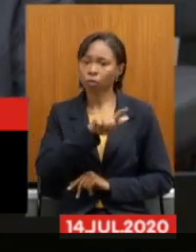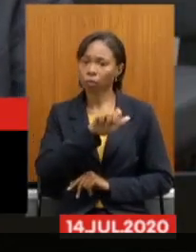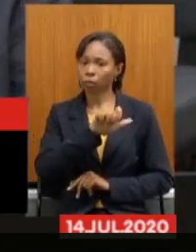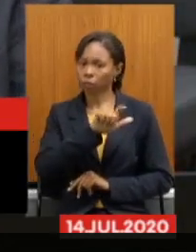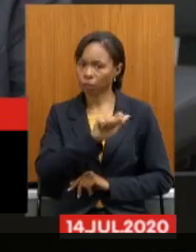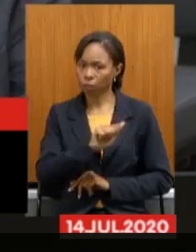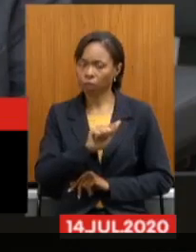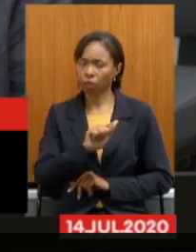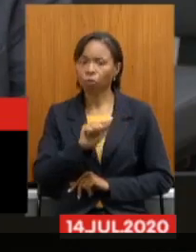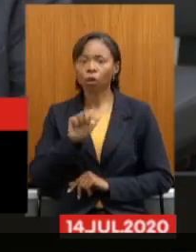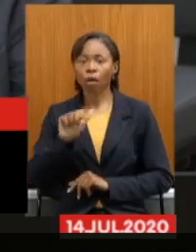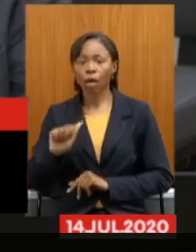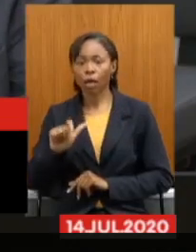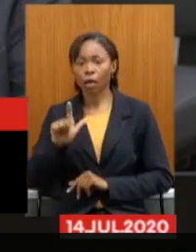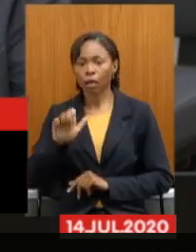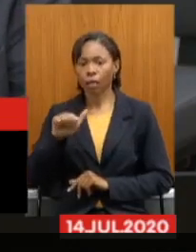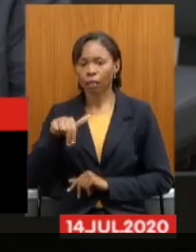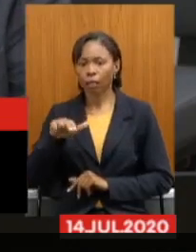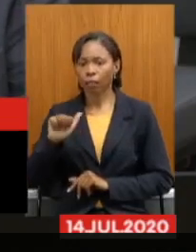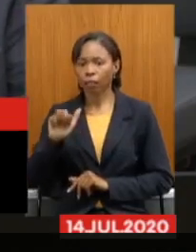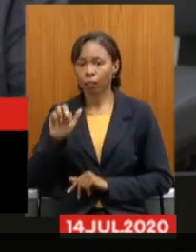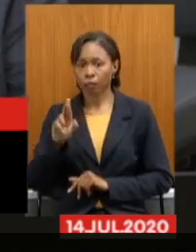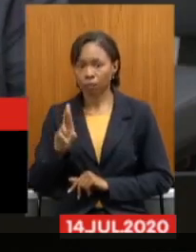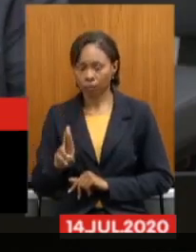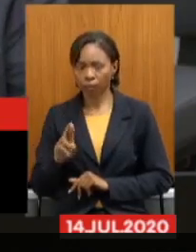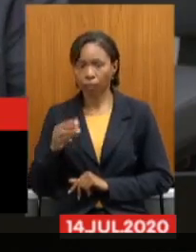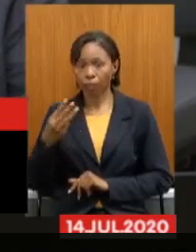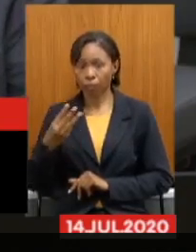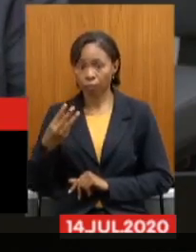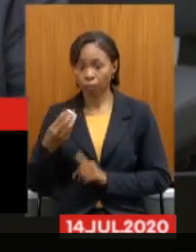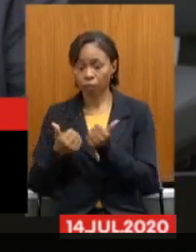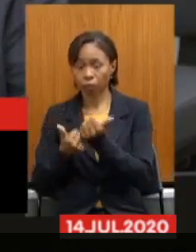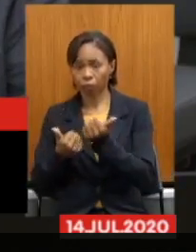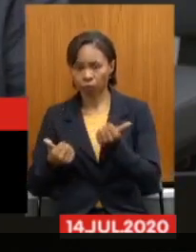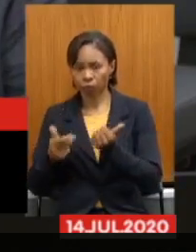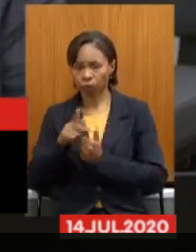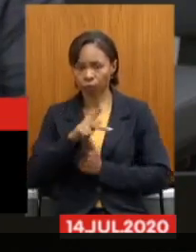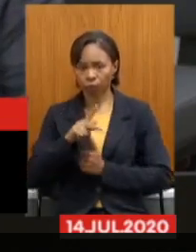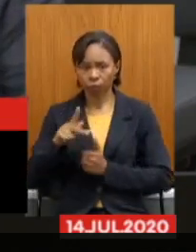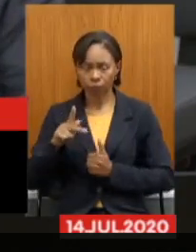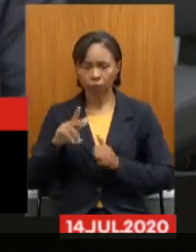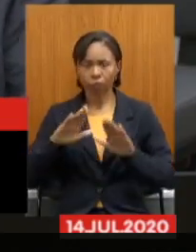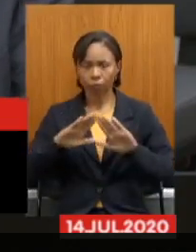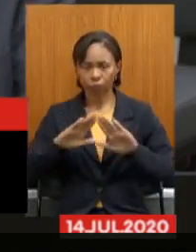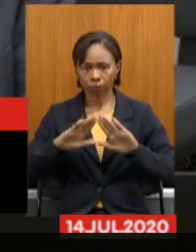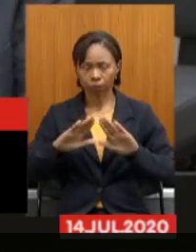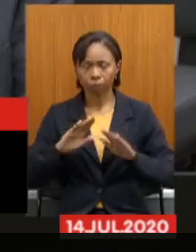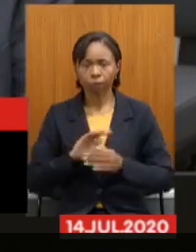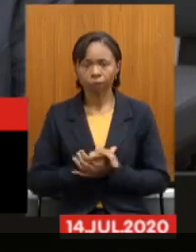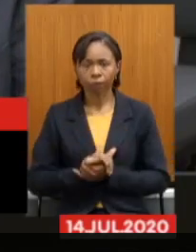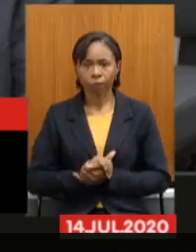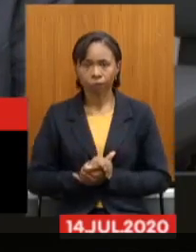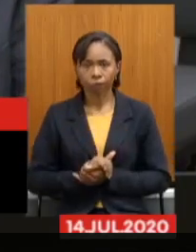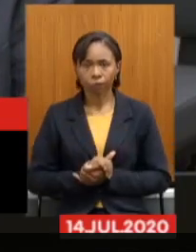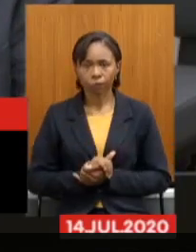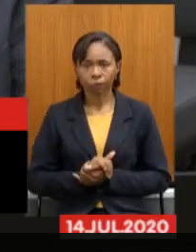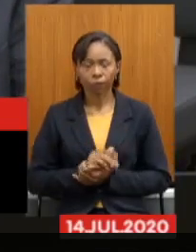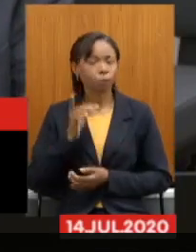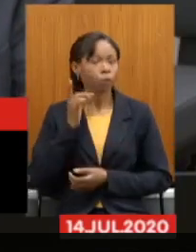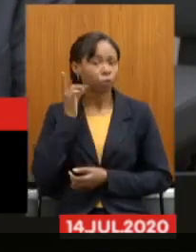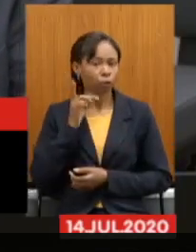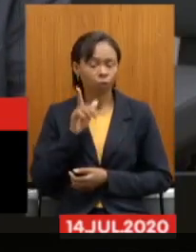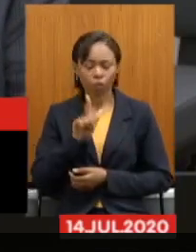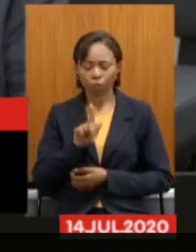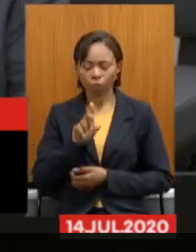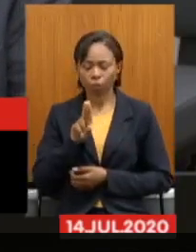do deputado Alencar da Silveira Júnior, terceiro vice-presidente da Assembleia de Minas, deputado